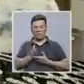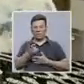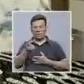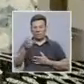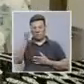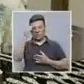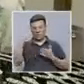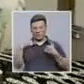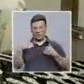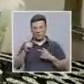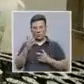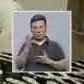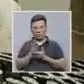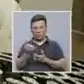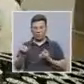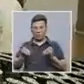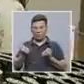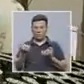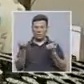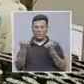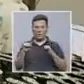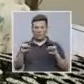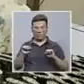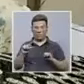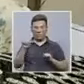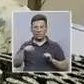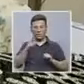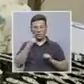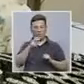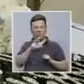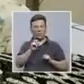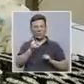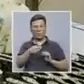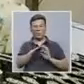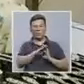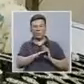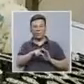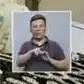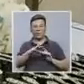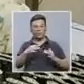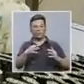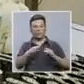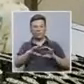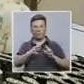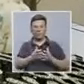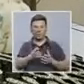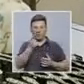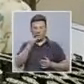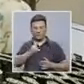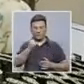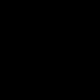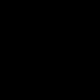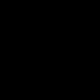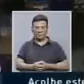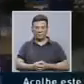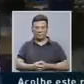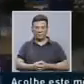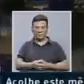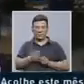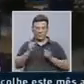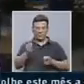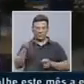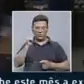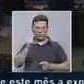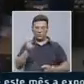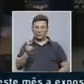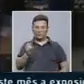estes ensaios não só da condução autónoma, mas vamos também ver robôs programados para jogar futebol. É já a seguir, não perca! Começou ontem